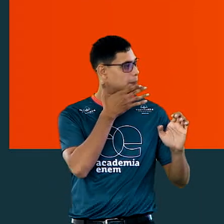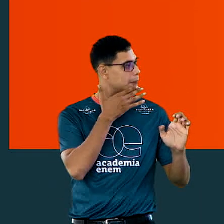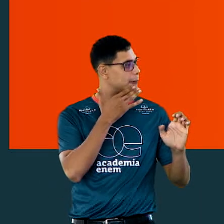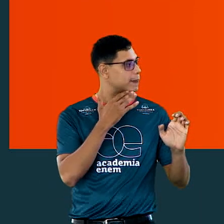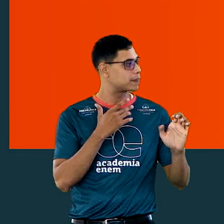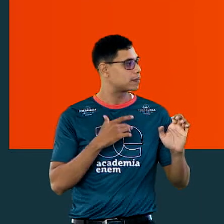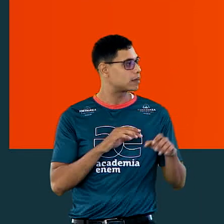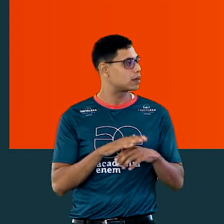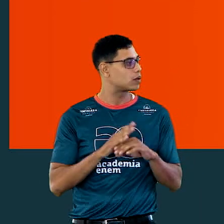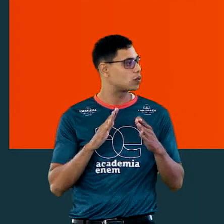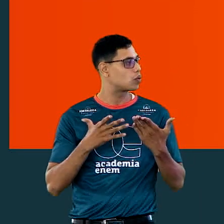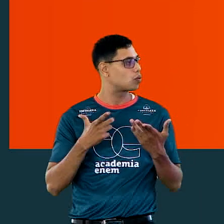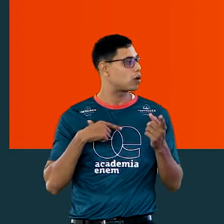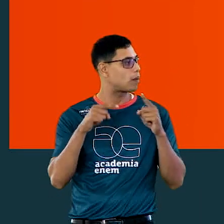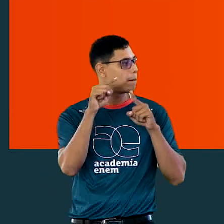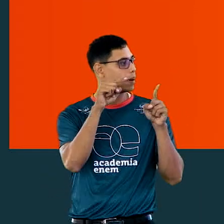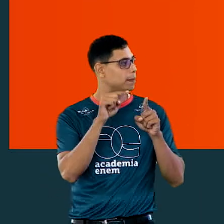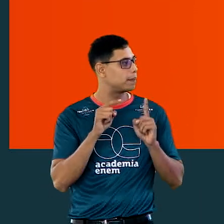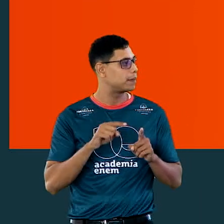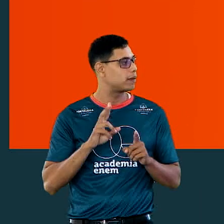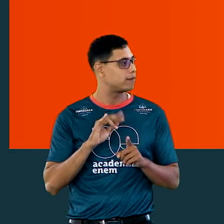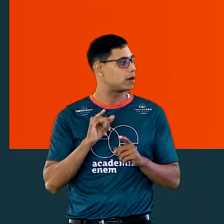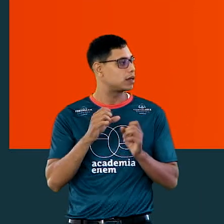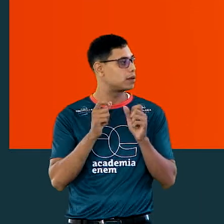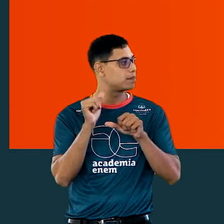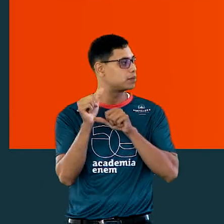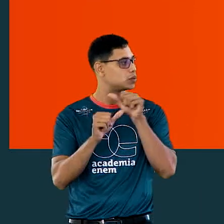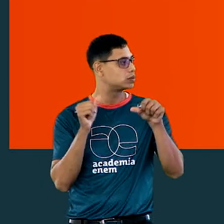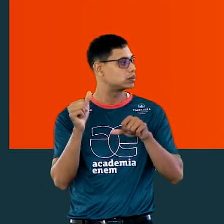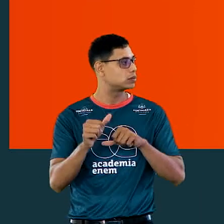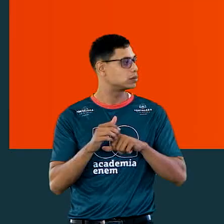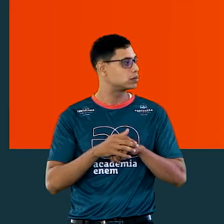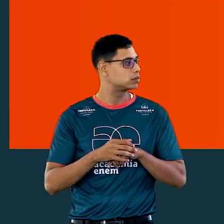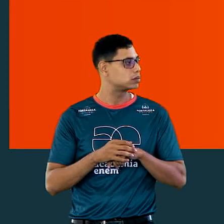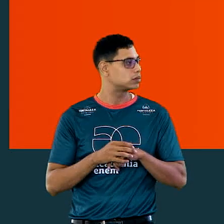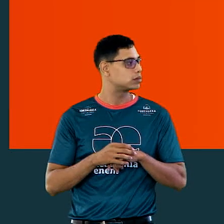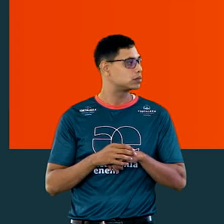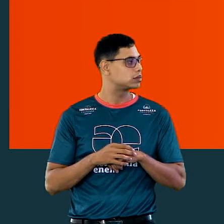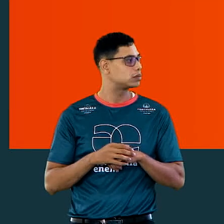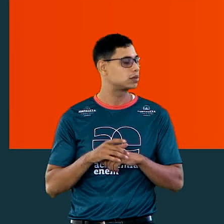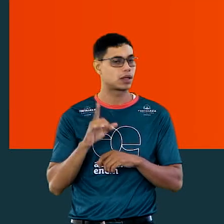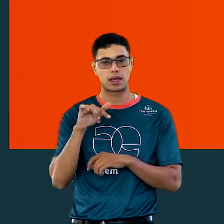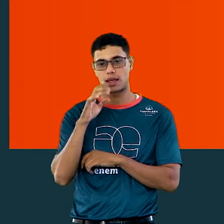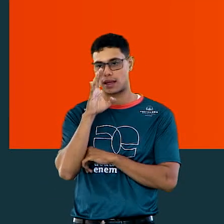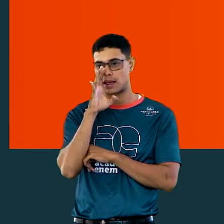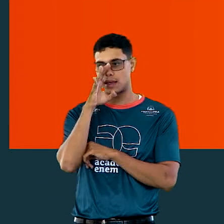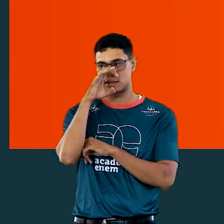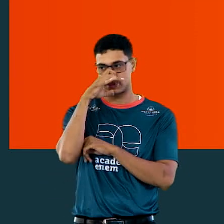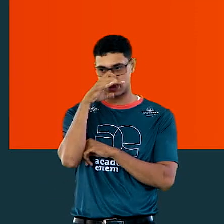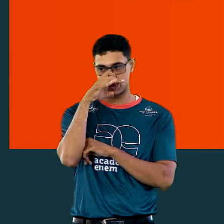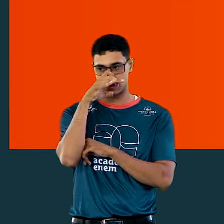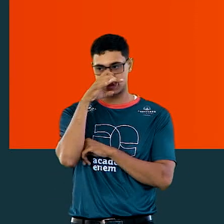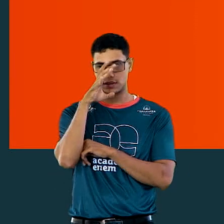em que ele vai mexer? Qual é a grandeza que ele vai mexer? Na resistência.